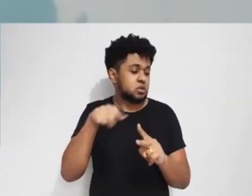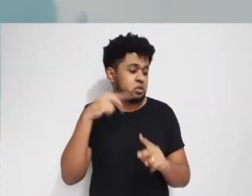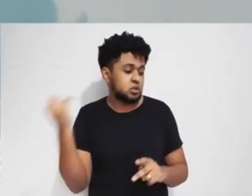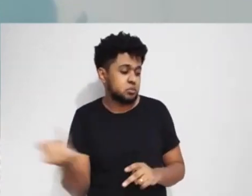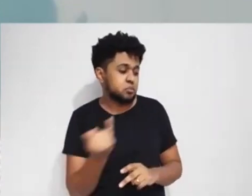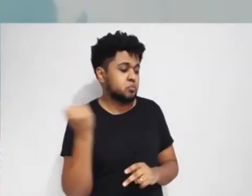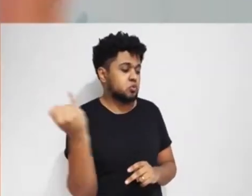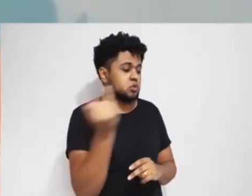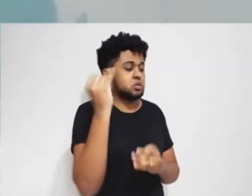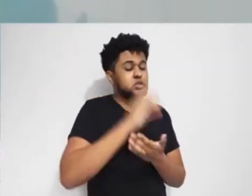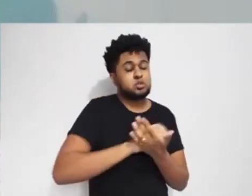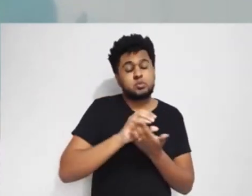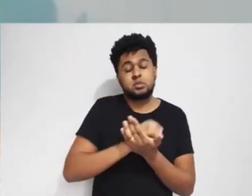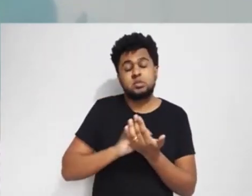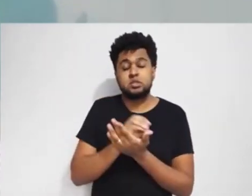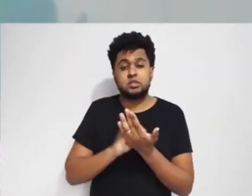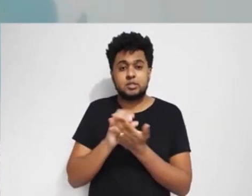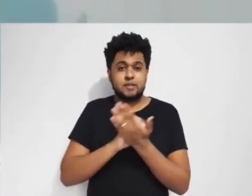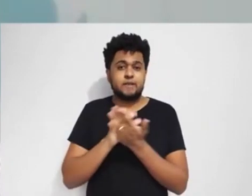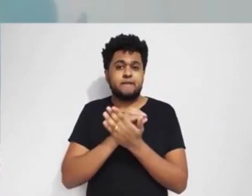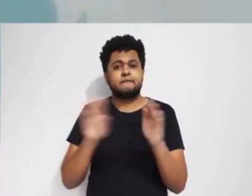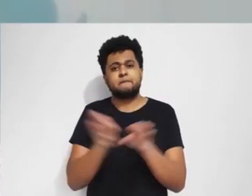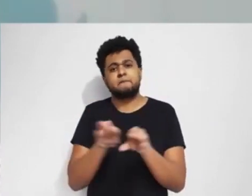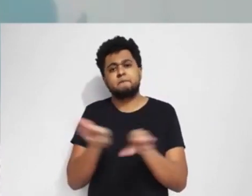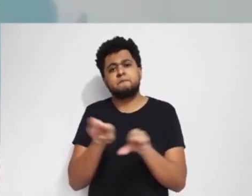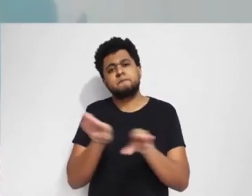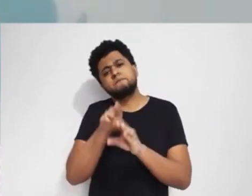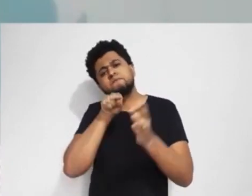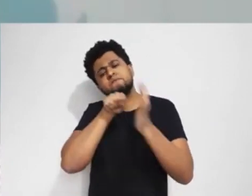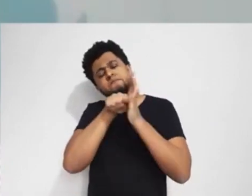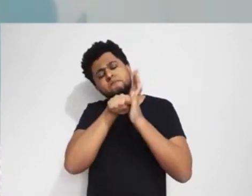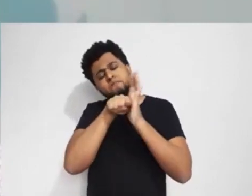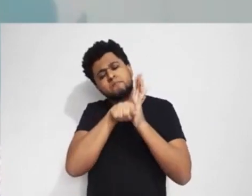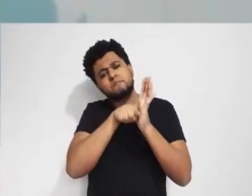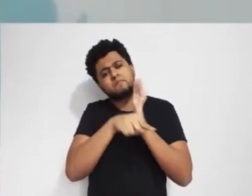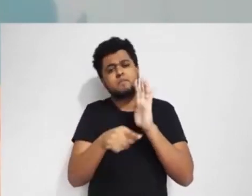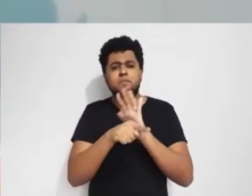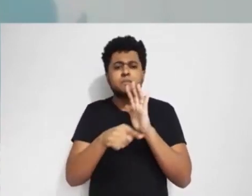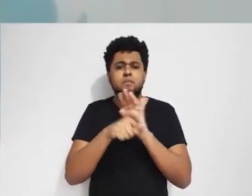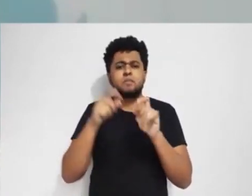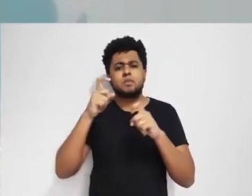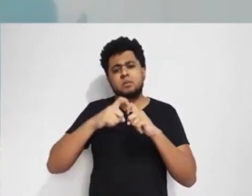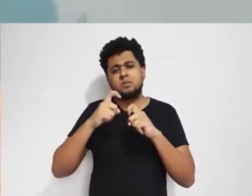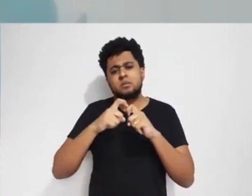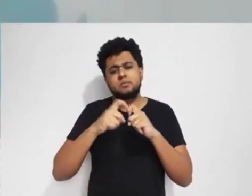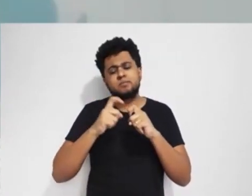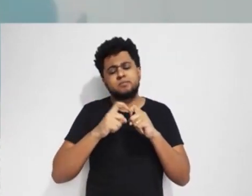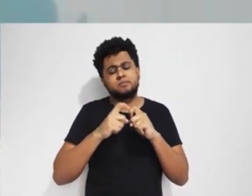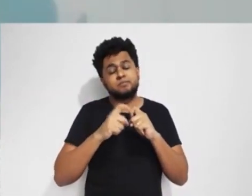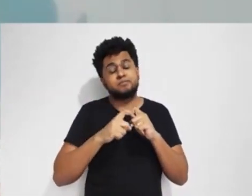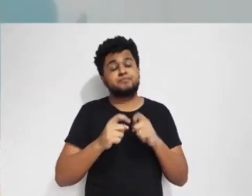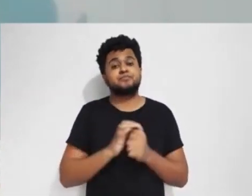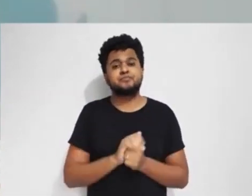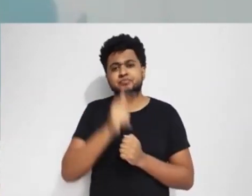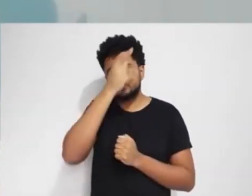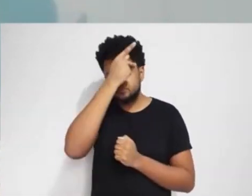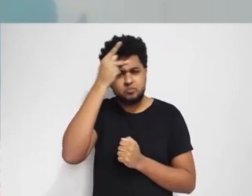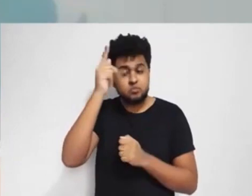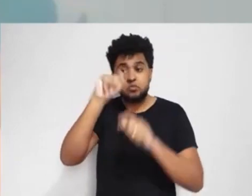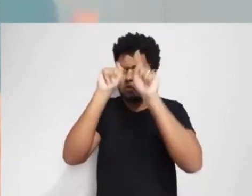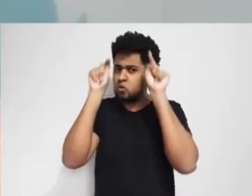ciência. Na questão das pesquisas dos medicamentos, né, para as pessoas tirarem as dúvidas, não é porque